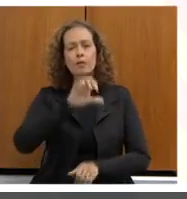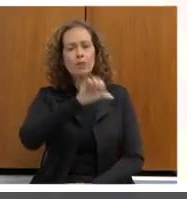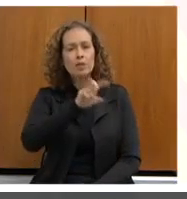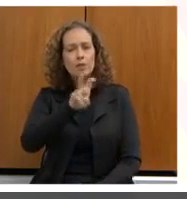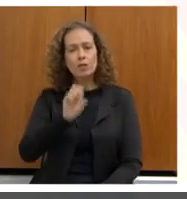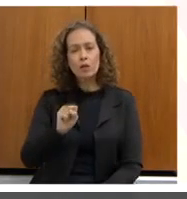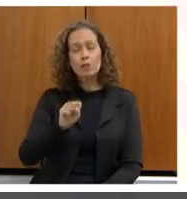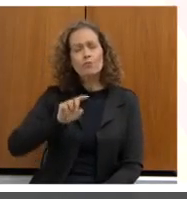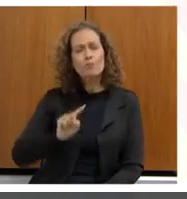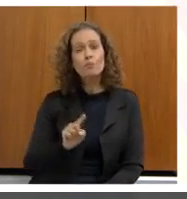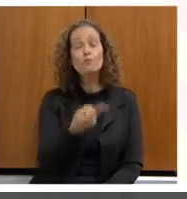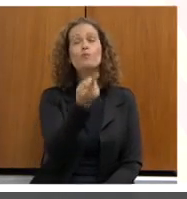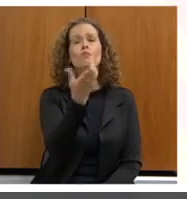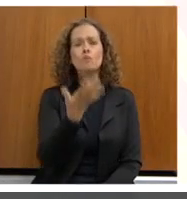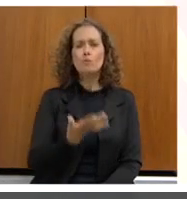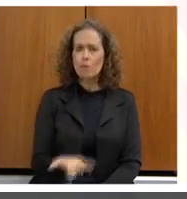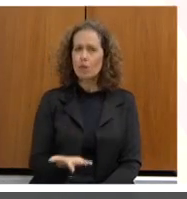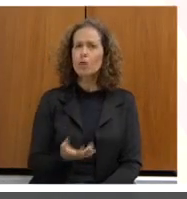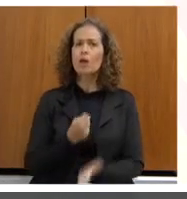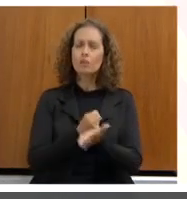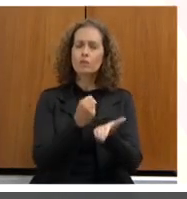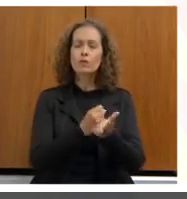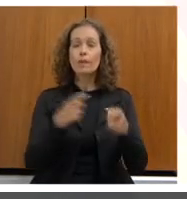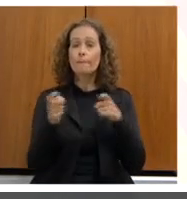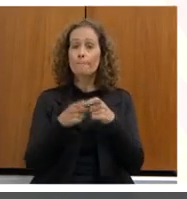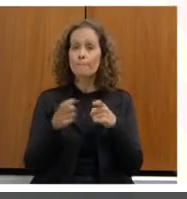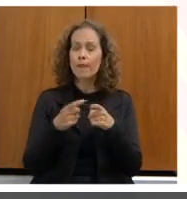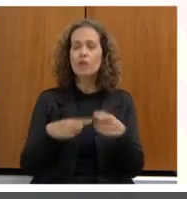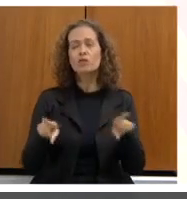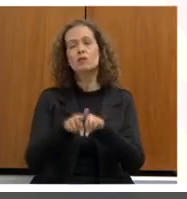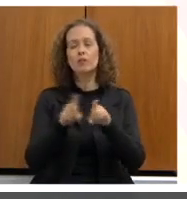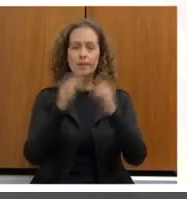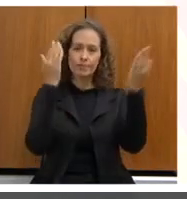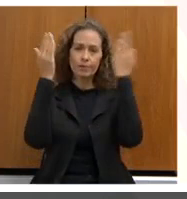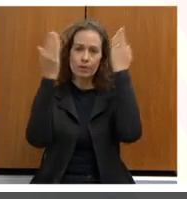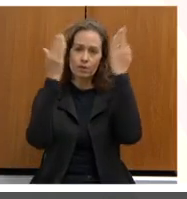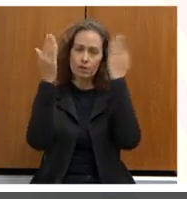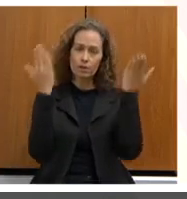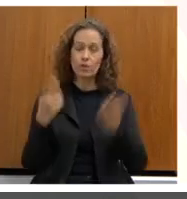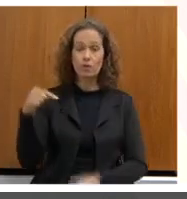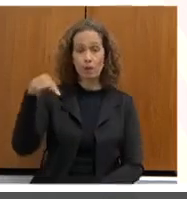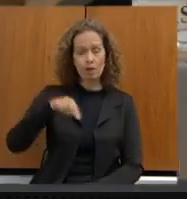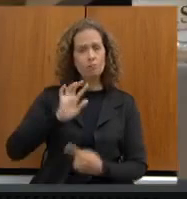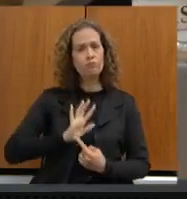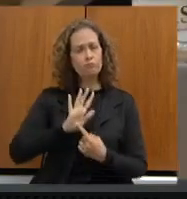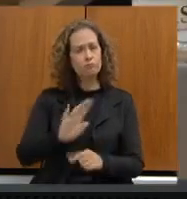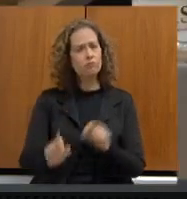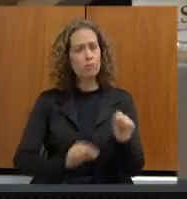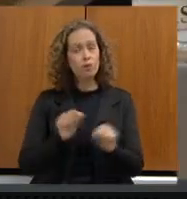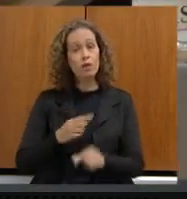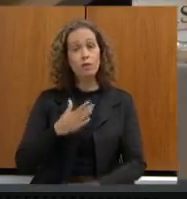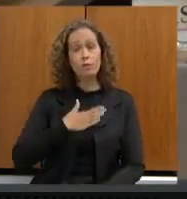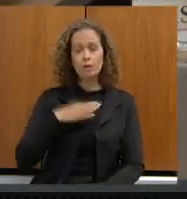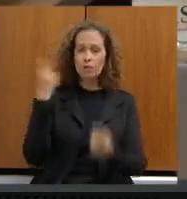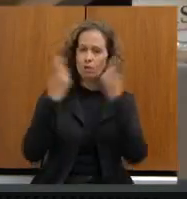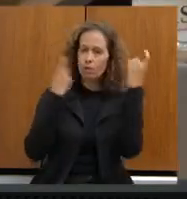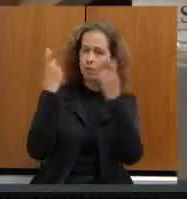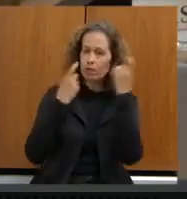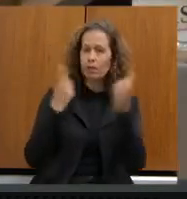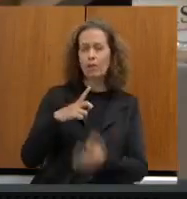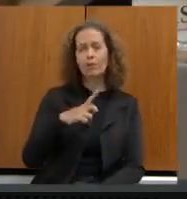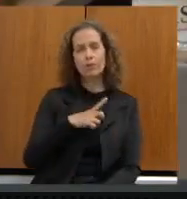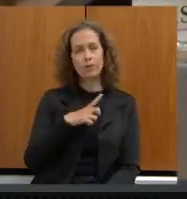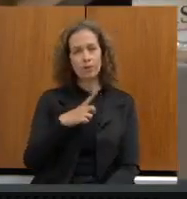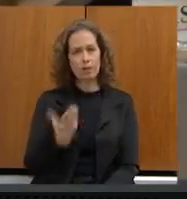58 mil procedimentos médicos nesse período e 34 mil procedimentos psicológicos e aqui o destaque foi a preocupação muito grande nossa